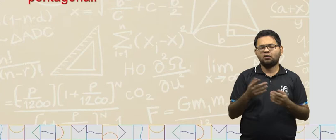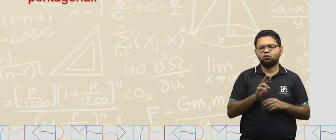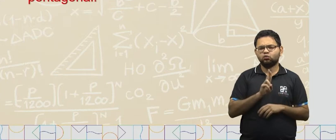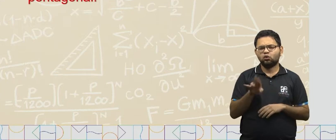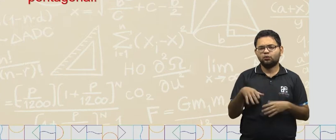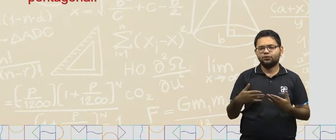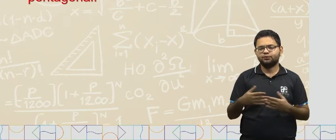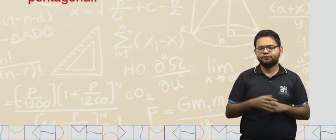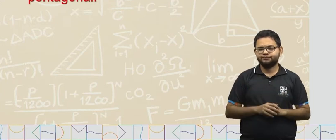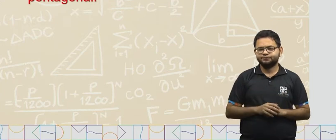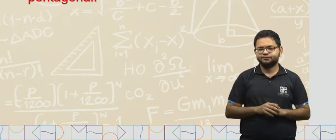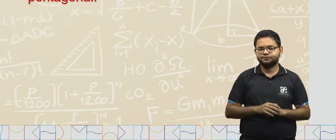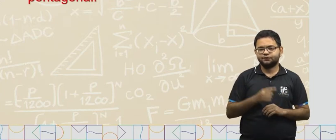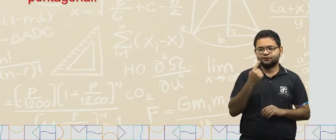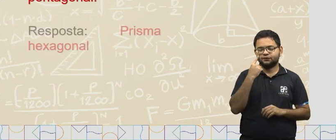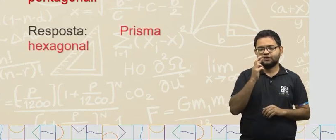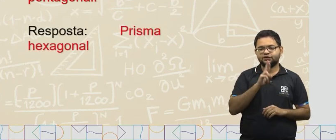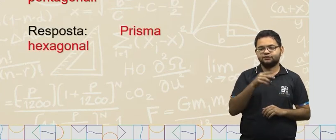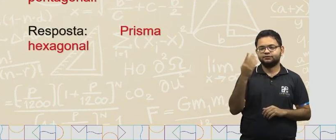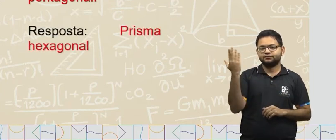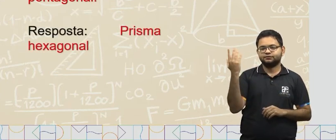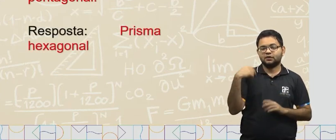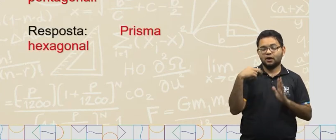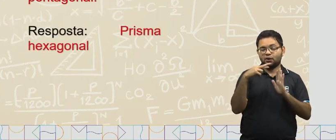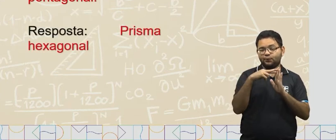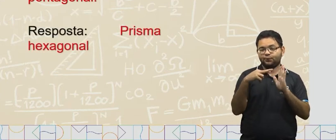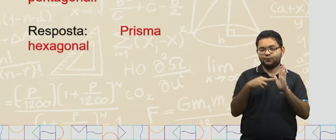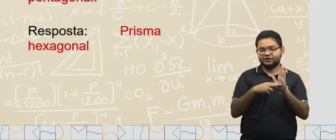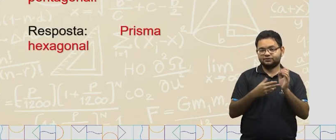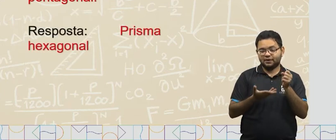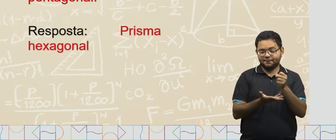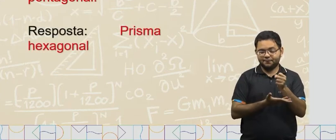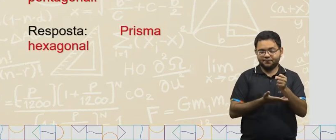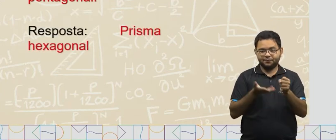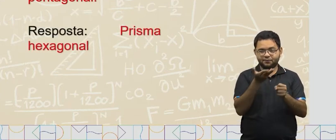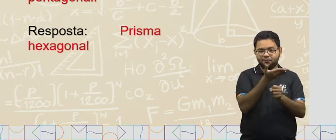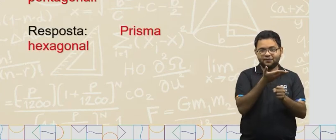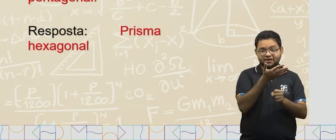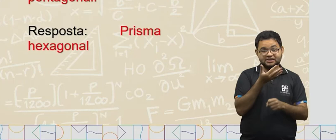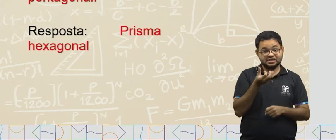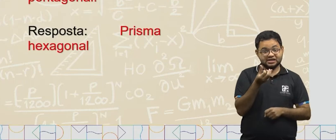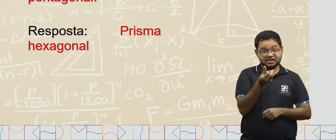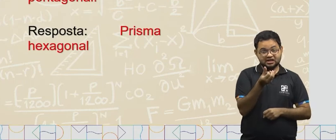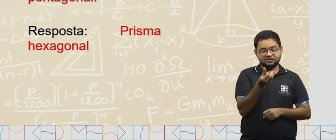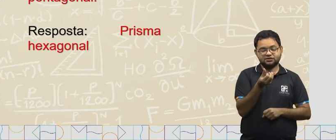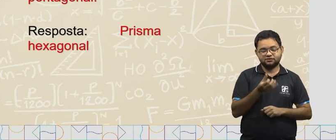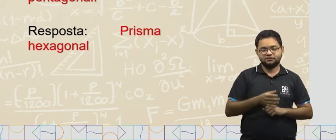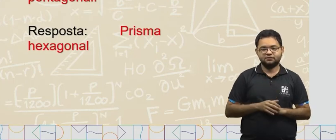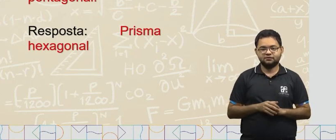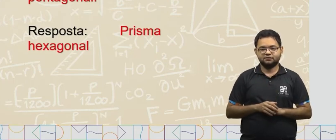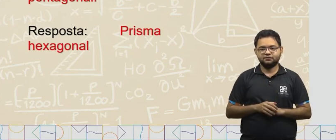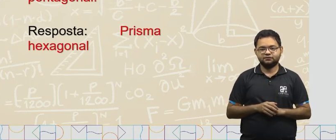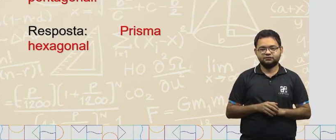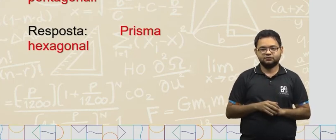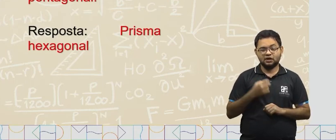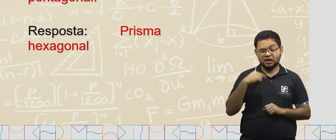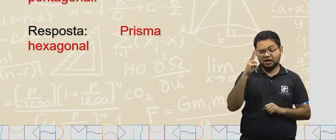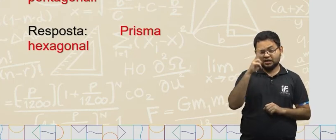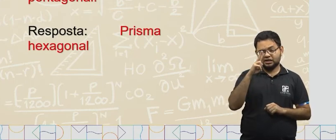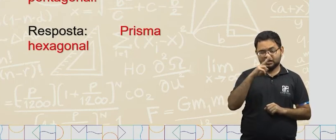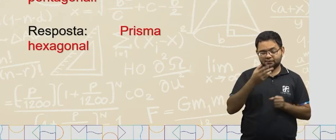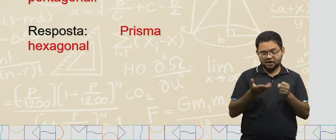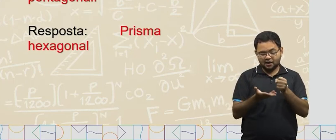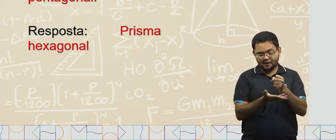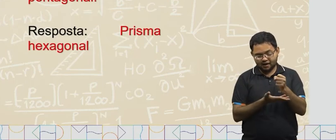espacial é essa? A resposta é um prisma hexagonal. Lembre-se, quando eu falo de